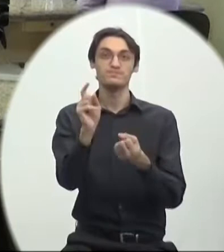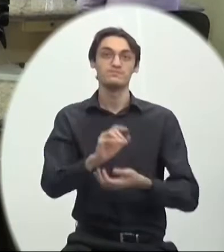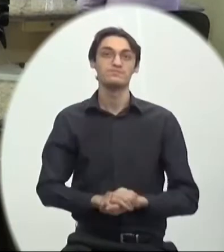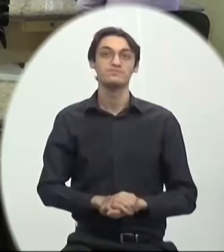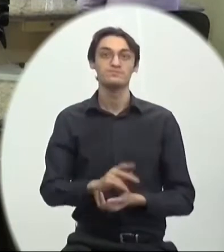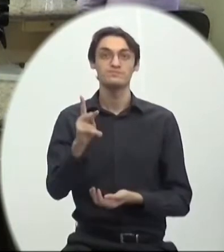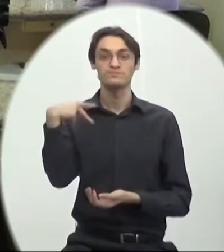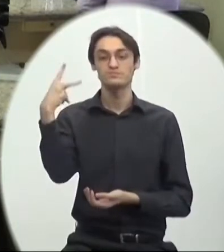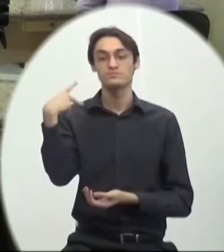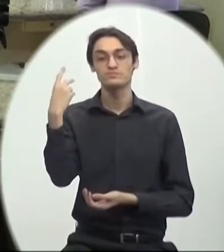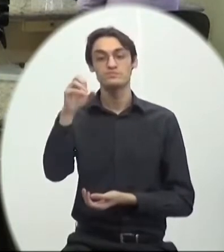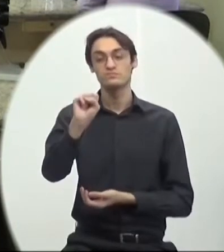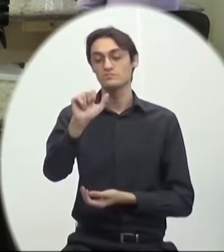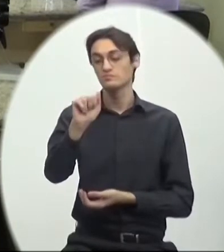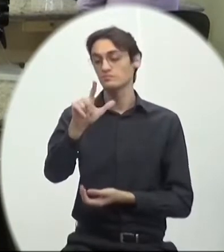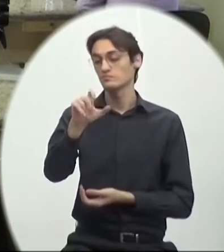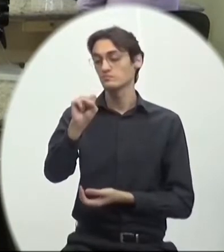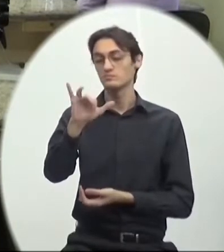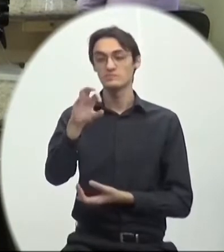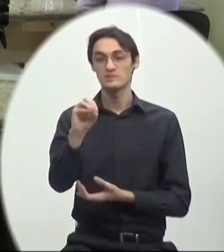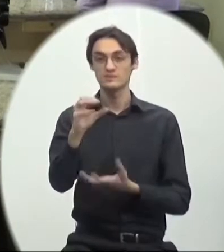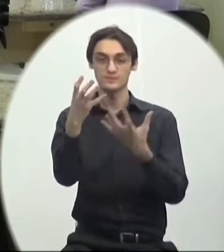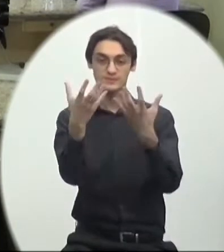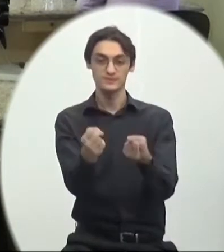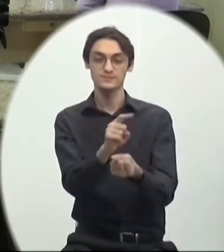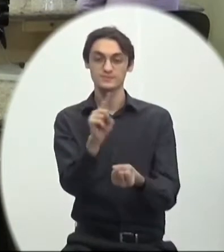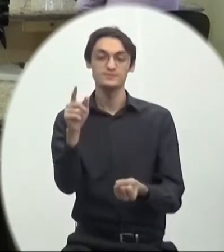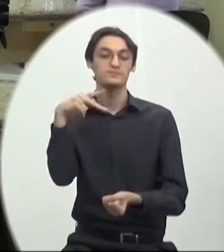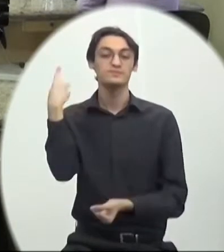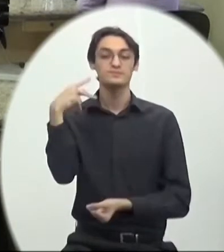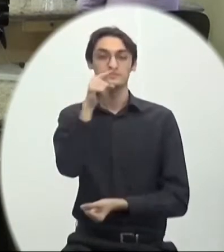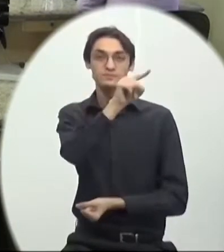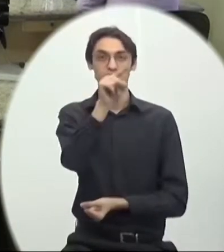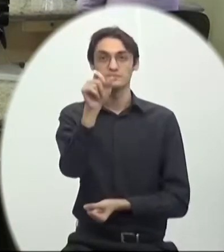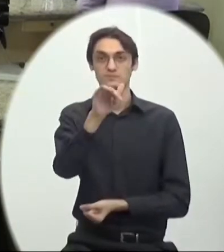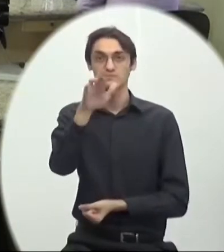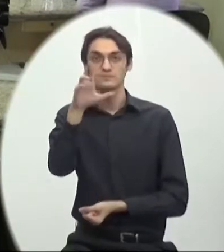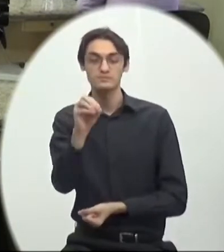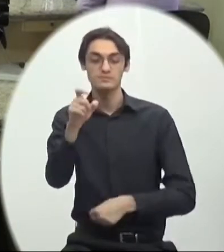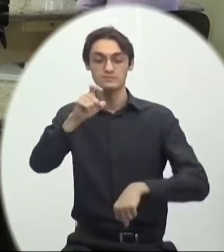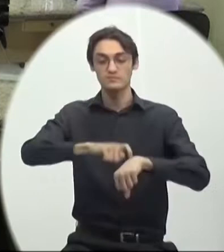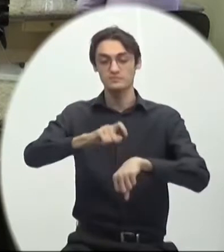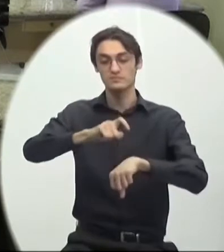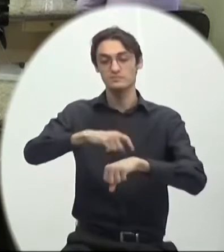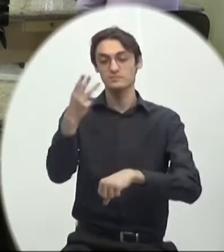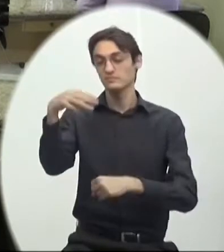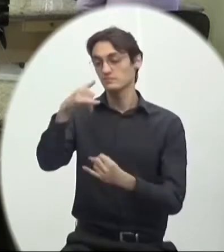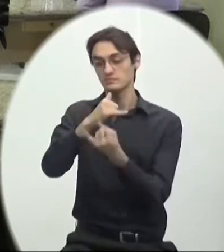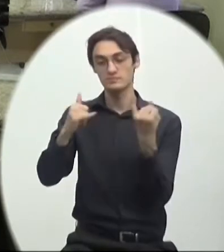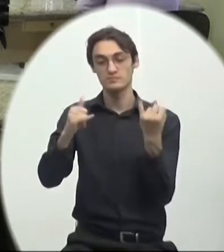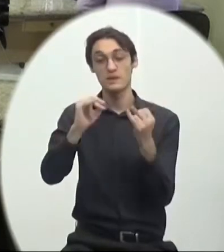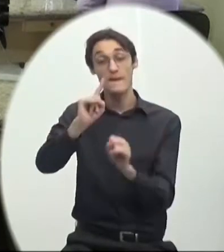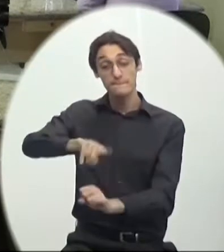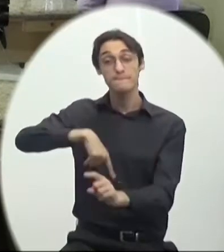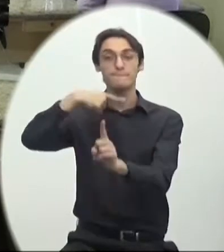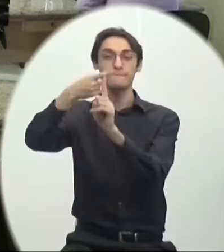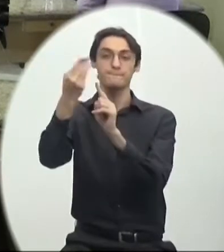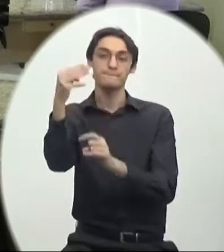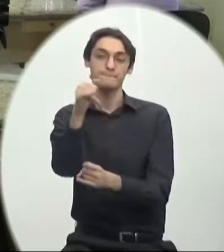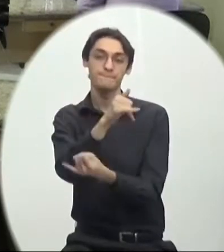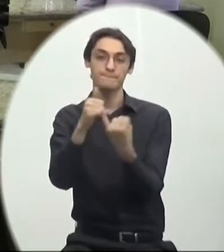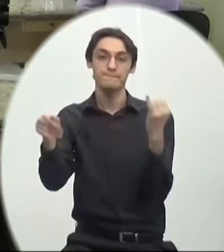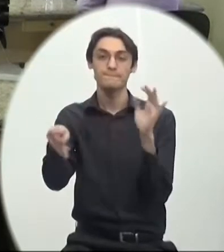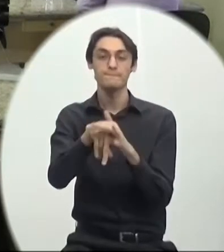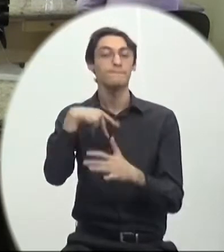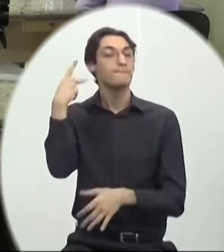Pela ordem, vereador Salésio Lima. Declina. Pela ordem, vereador Zairo Casagrande. Vossa Excelência dispõe de 3 minutos e 30, mais 3 minutos